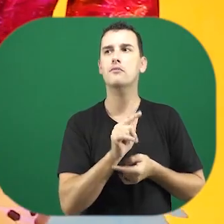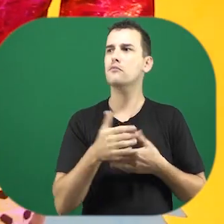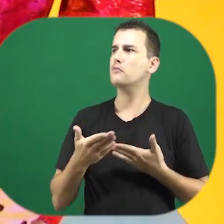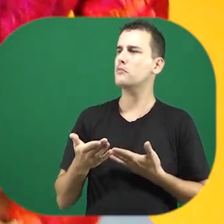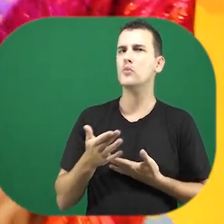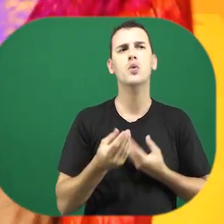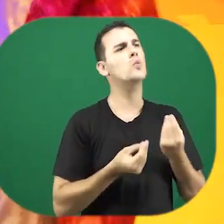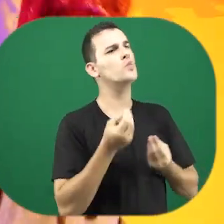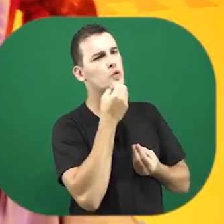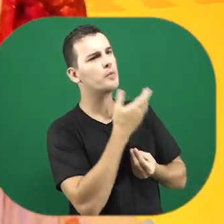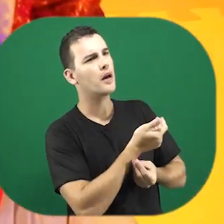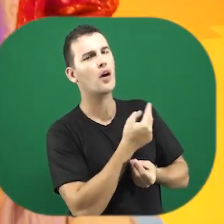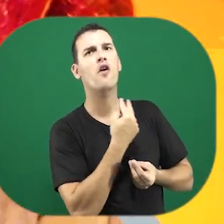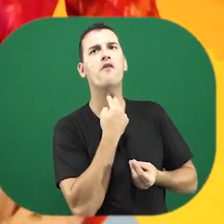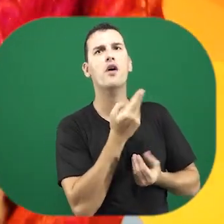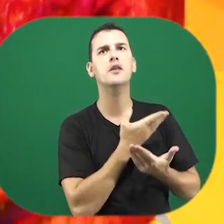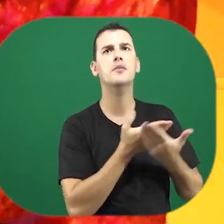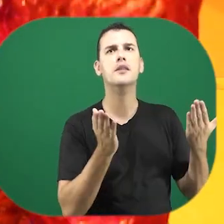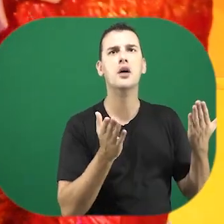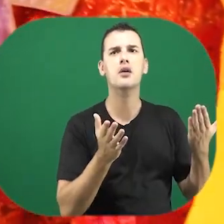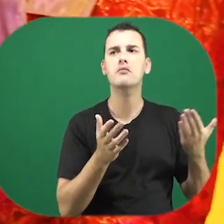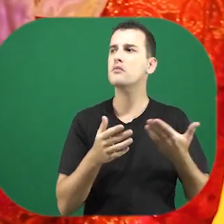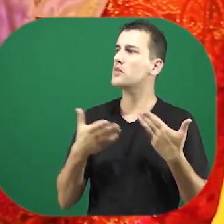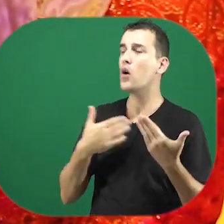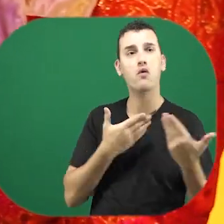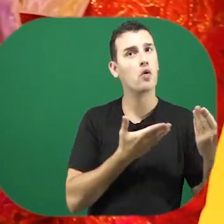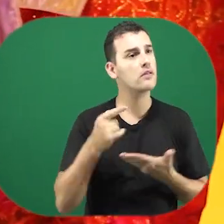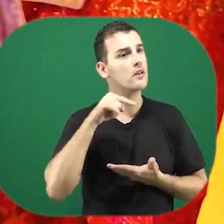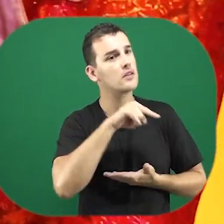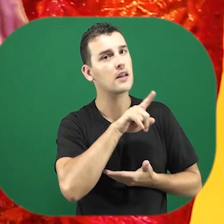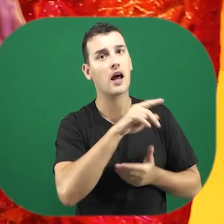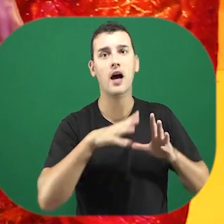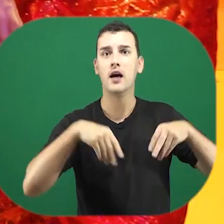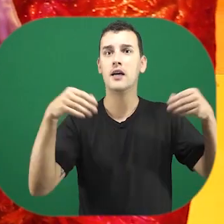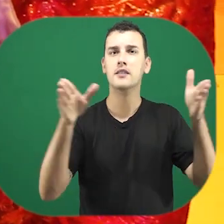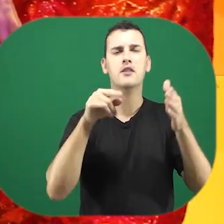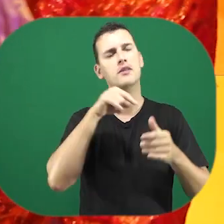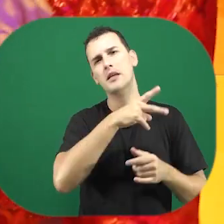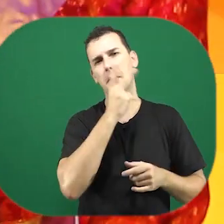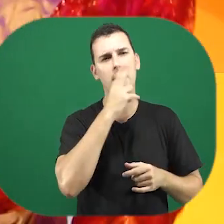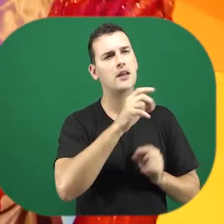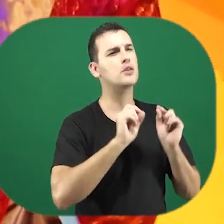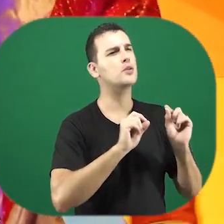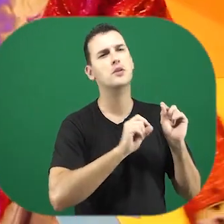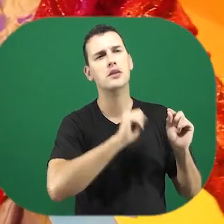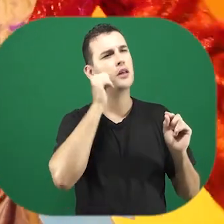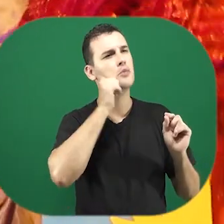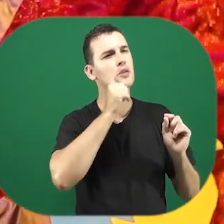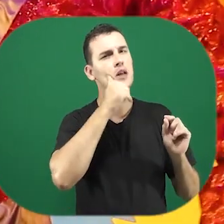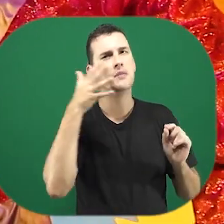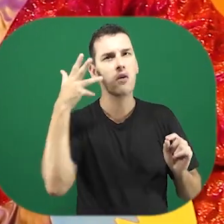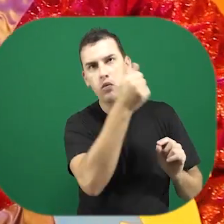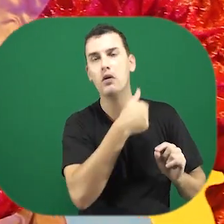Perdeu a voz? Então eu vou te convidar para morar comigo no castelo. Você se parece muito com uma linda moça que me salvou quando